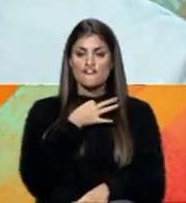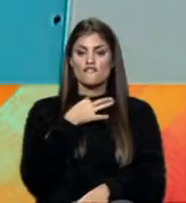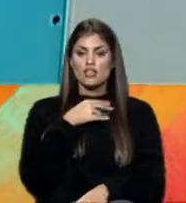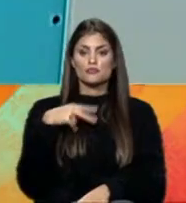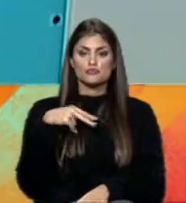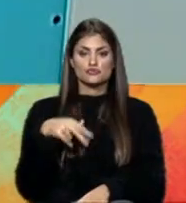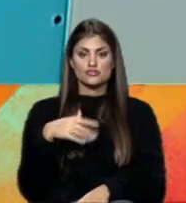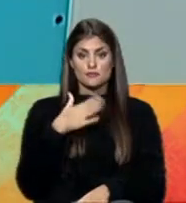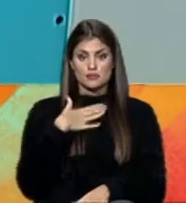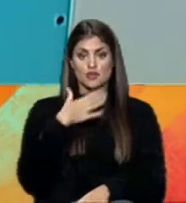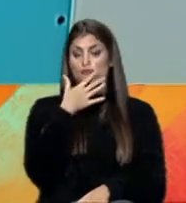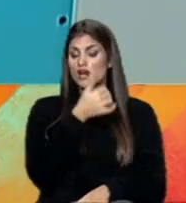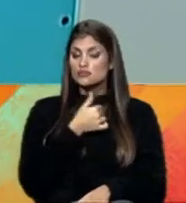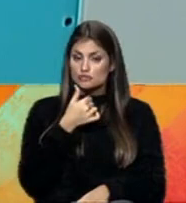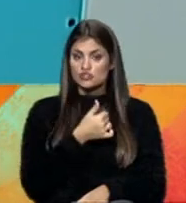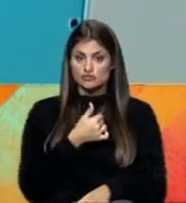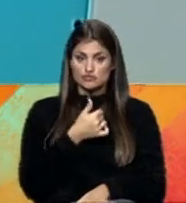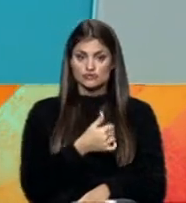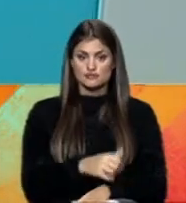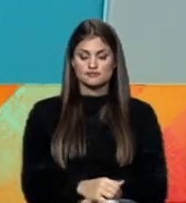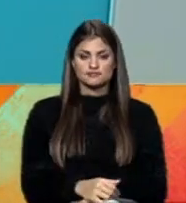para mim é dos fados mais bonitos.